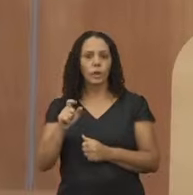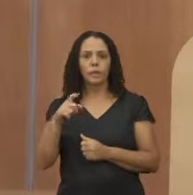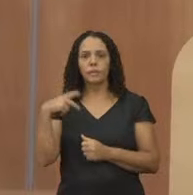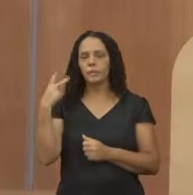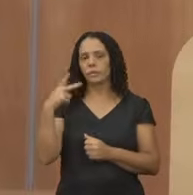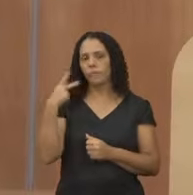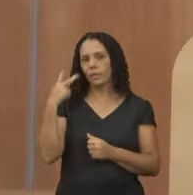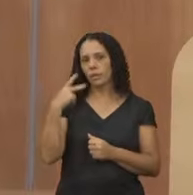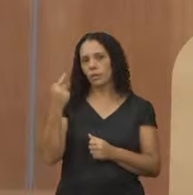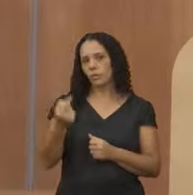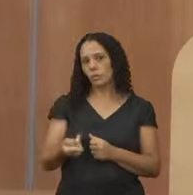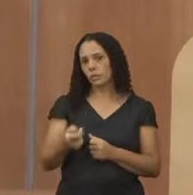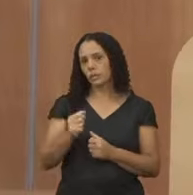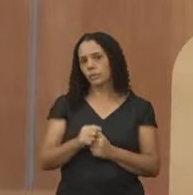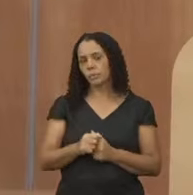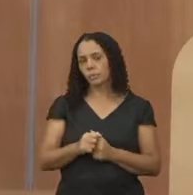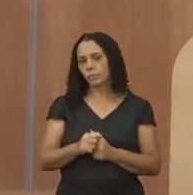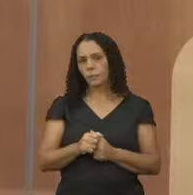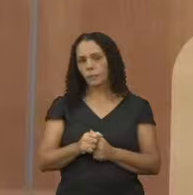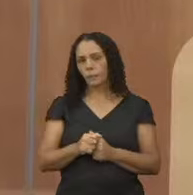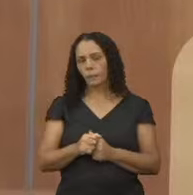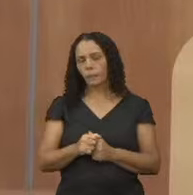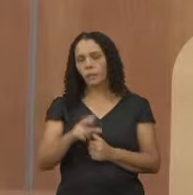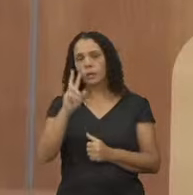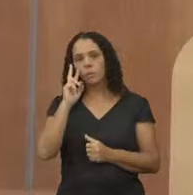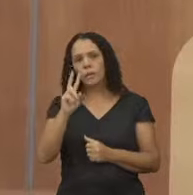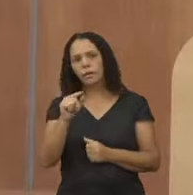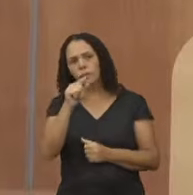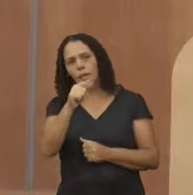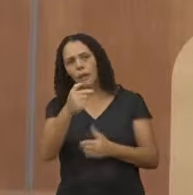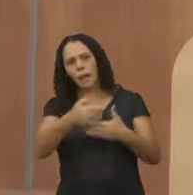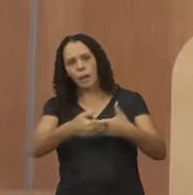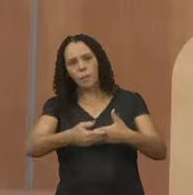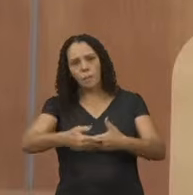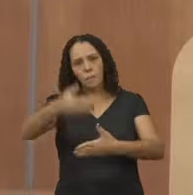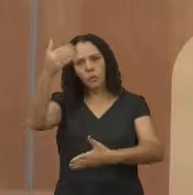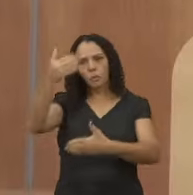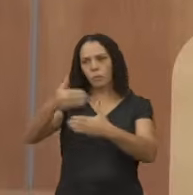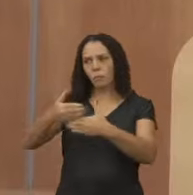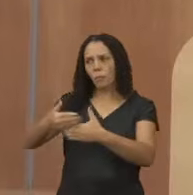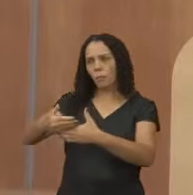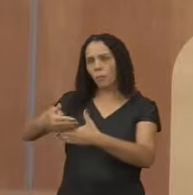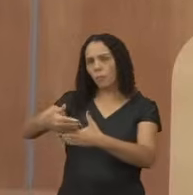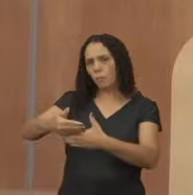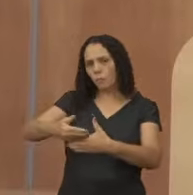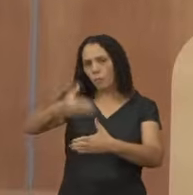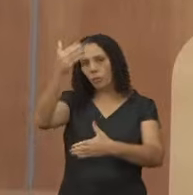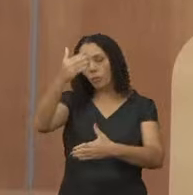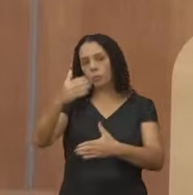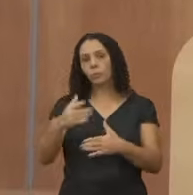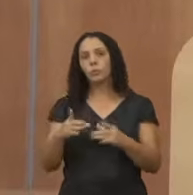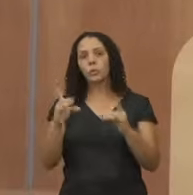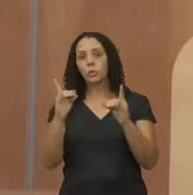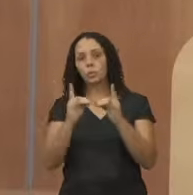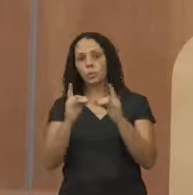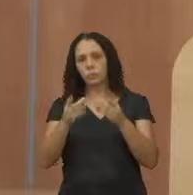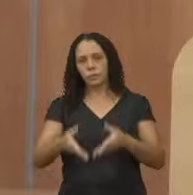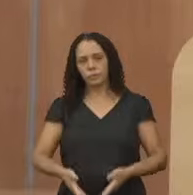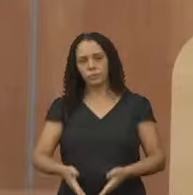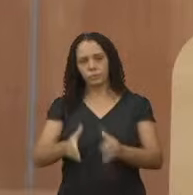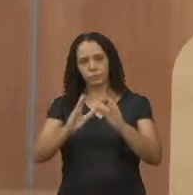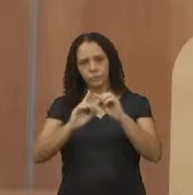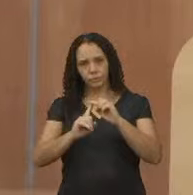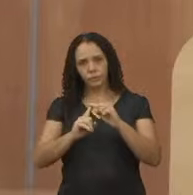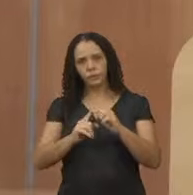para que a gente pudesse ver os muros, que lá existe uma obra de arte no muro do cemitério lá de Piracicaba. Então, nós fomos lá